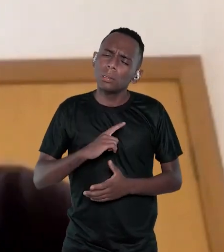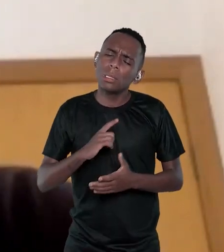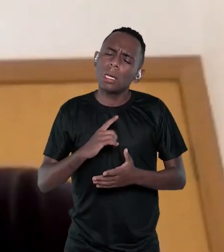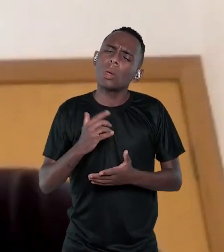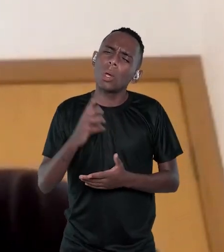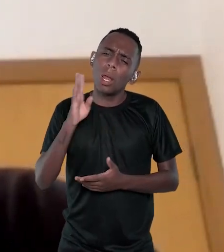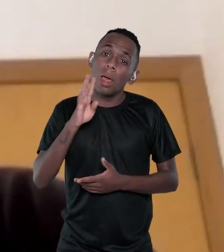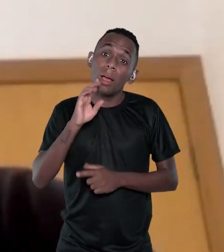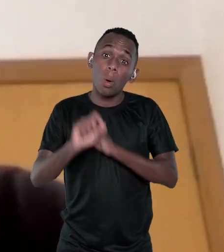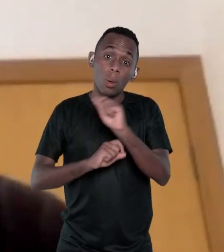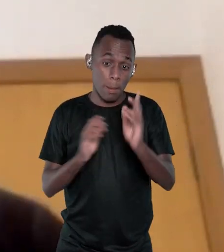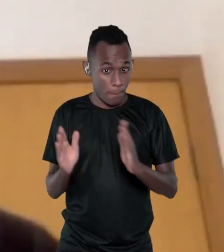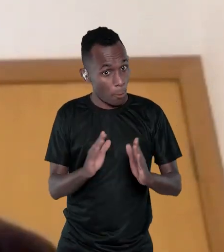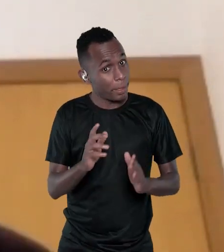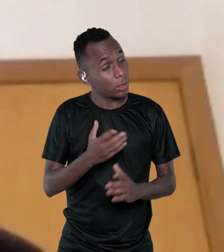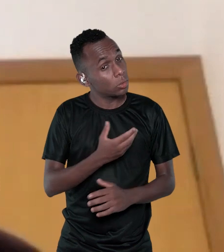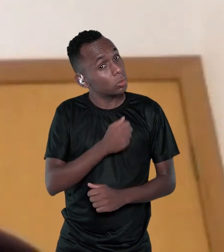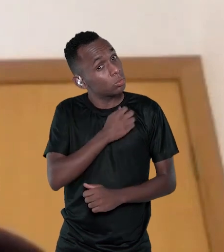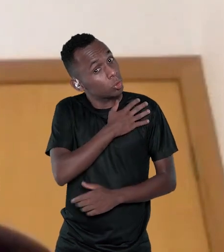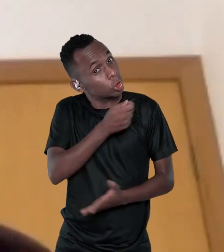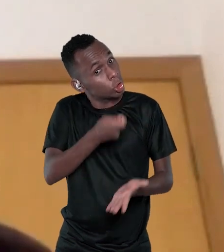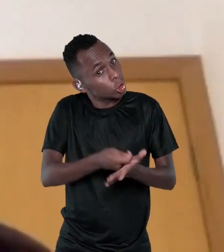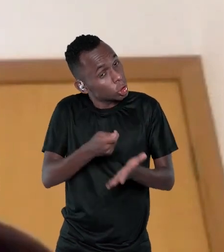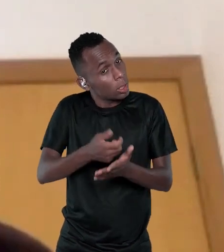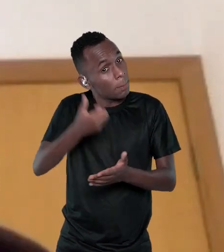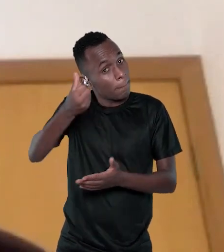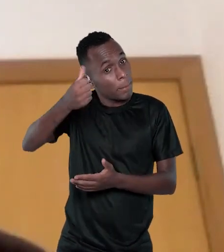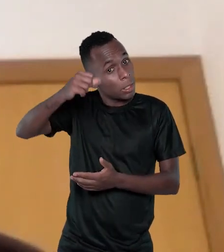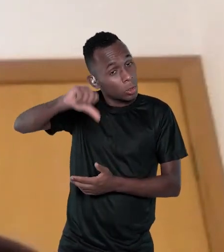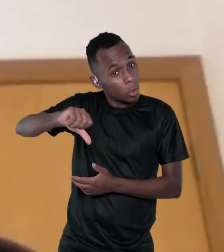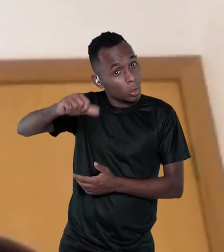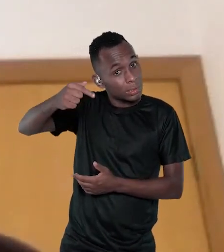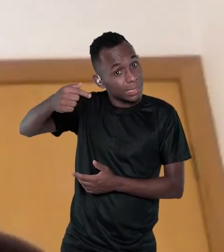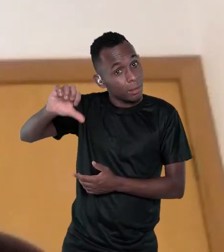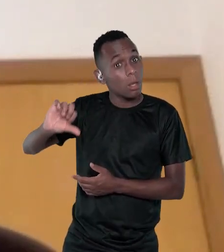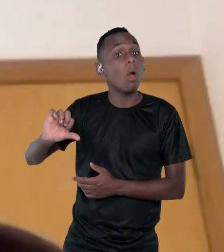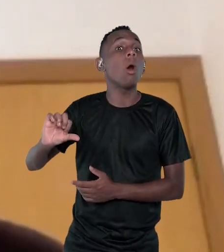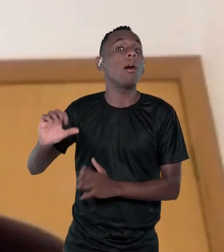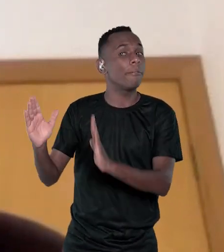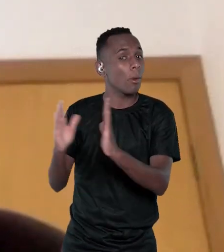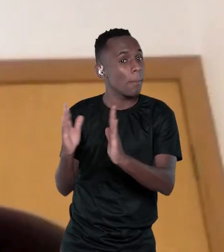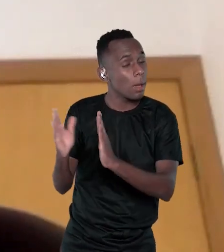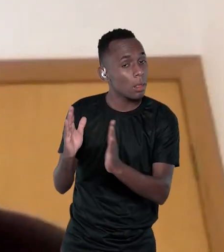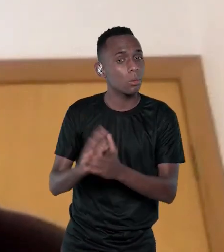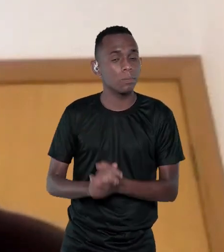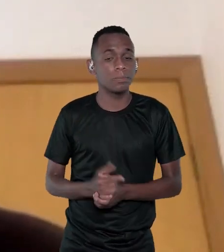música aconteceu uma coisa curiosa. Ditadura,